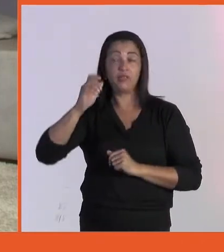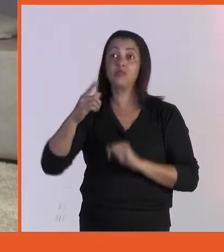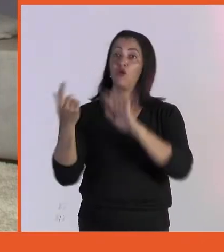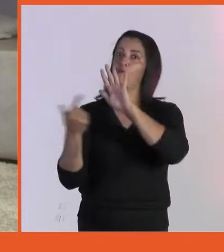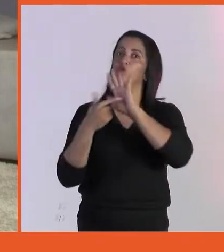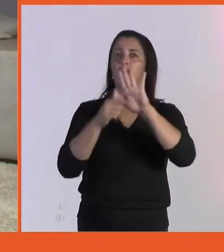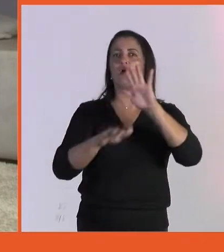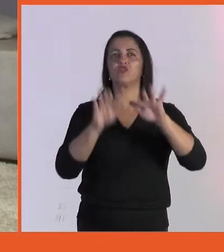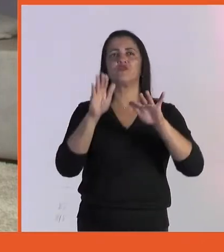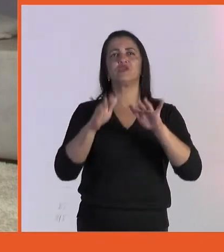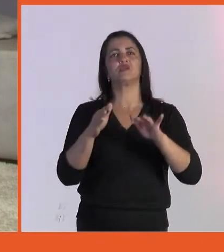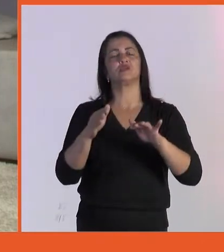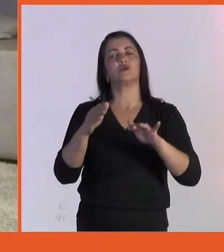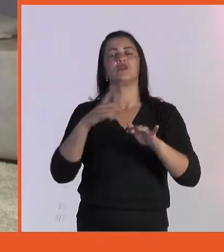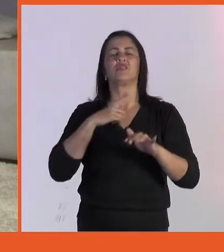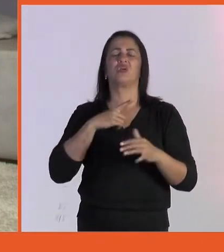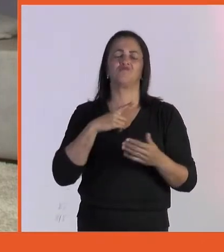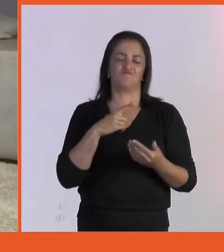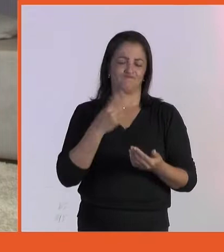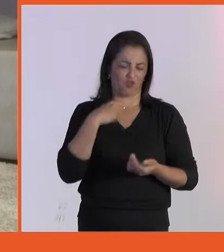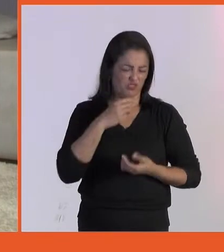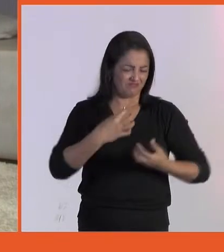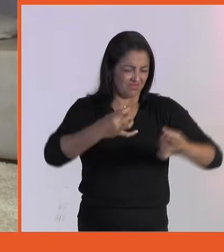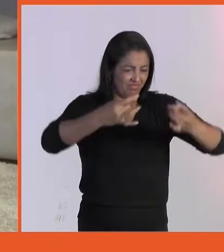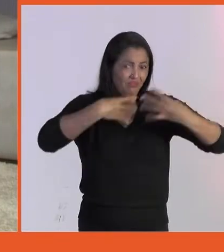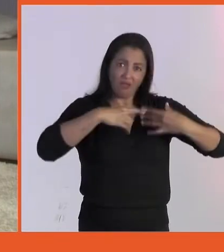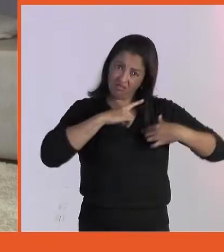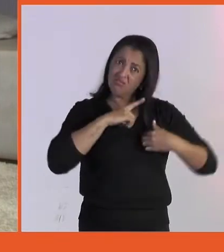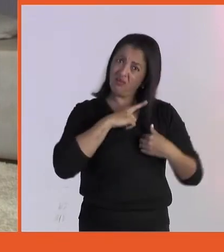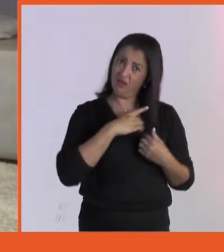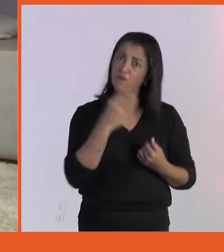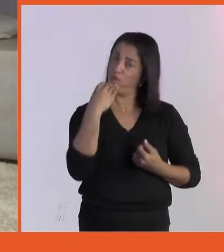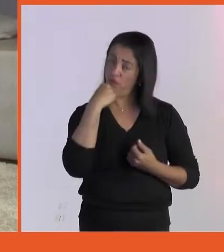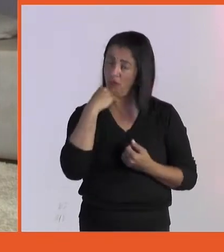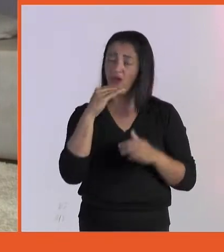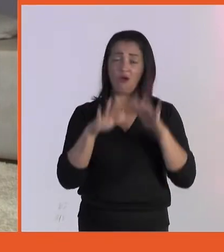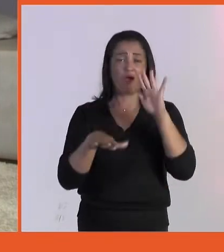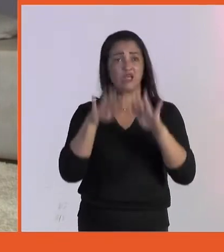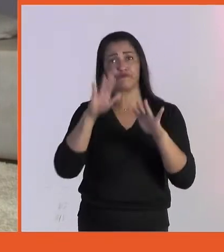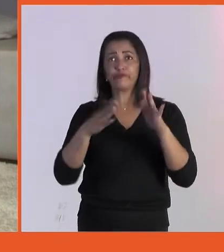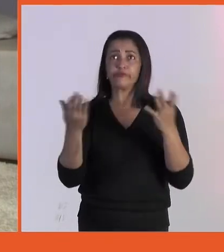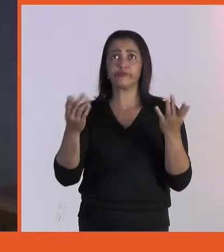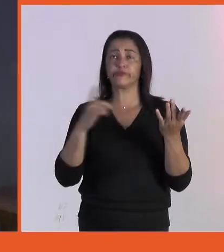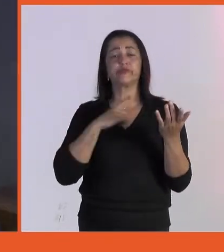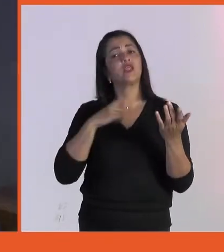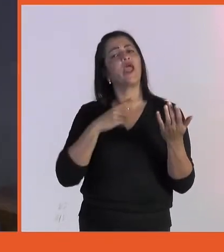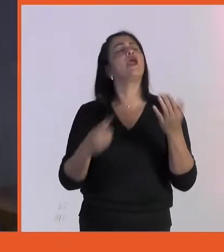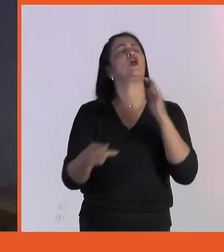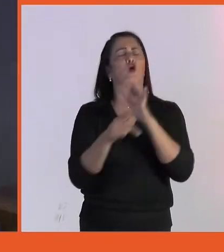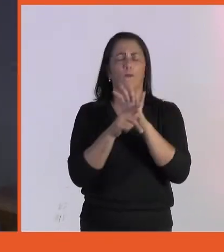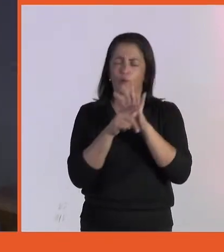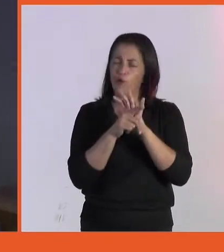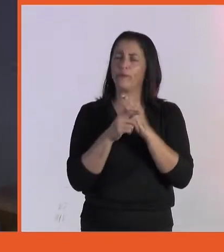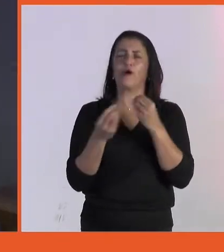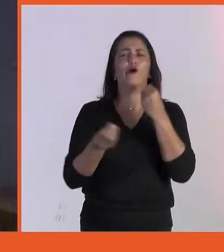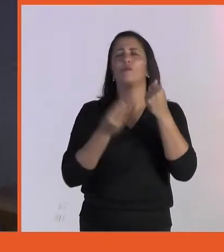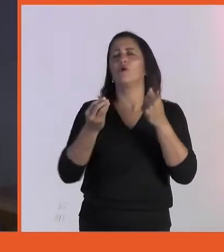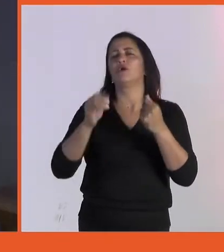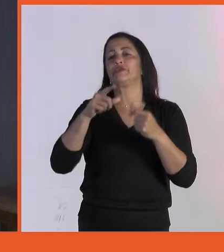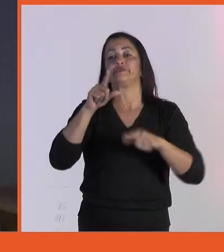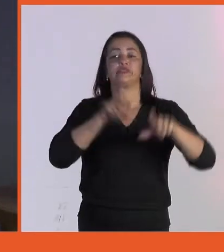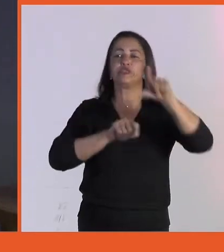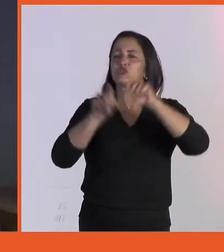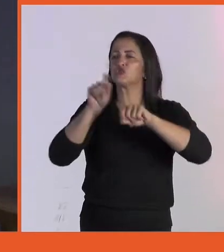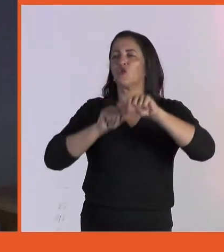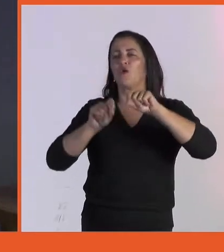muitas vezes a nossa fragilidade, mostrar muitas vezes, eu não gosto muito do termo vida real, assim, porque a gente escolhe, a gente